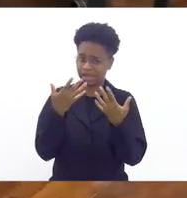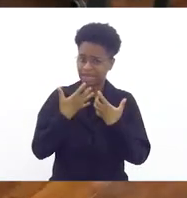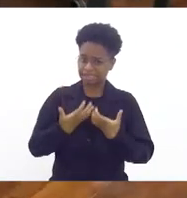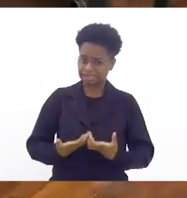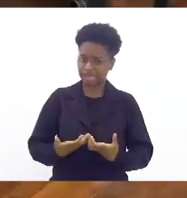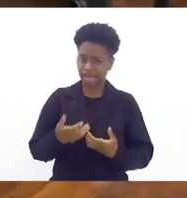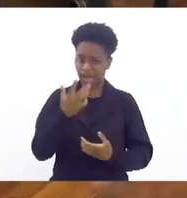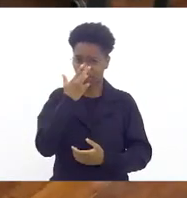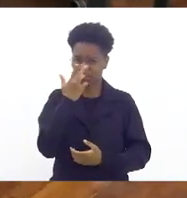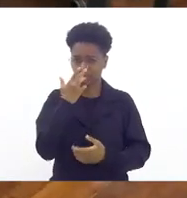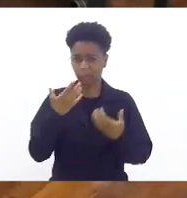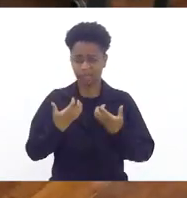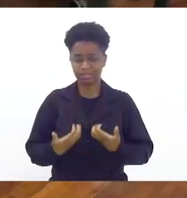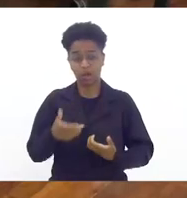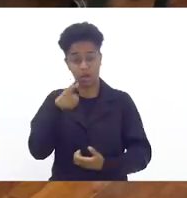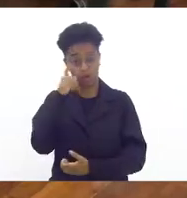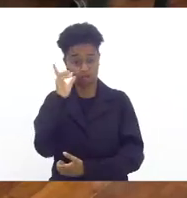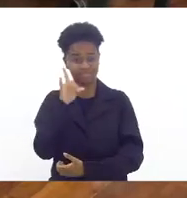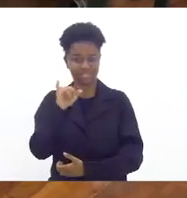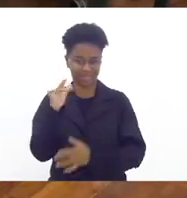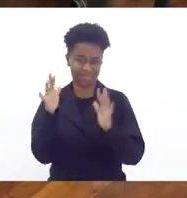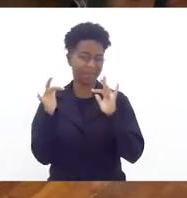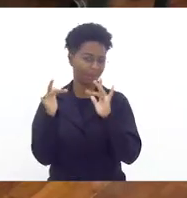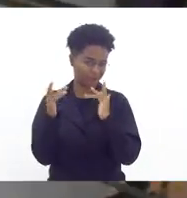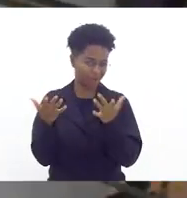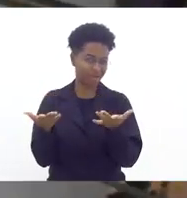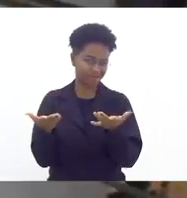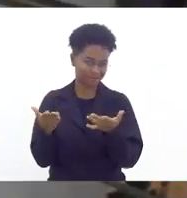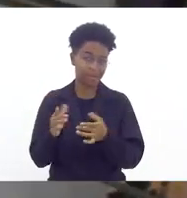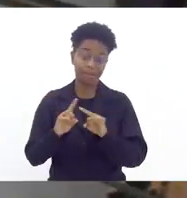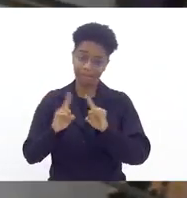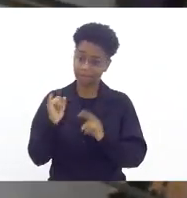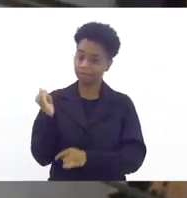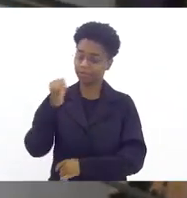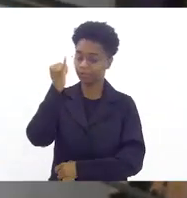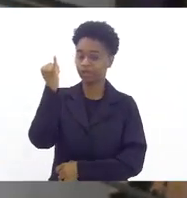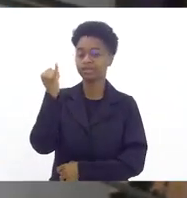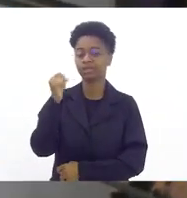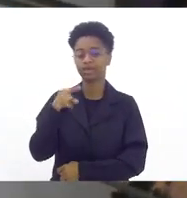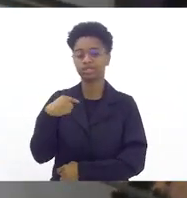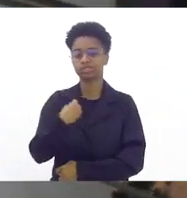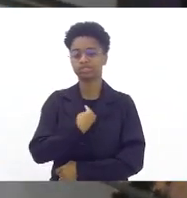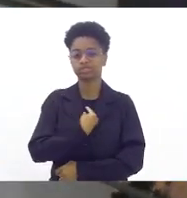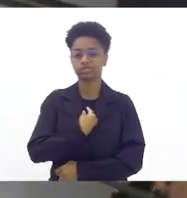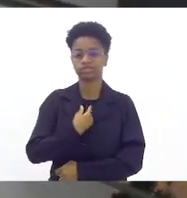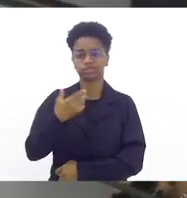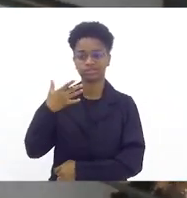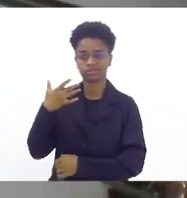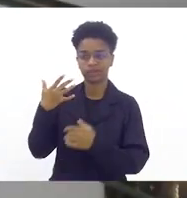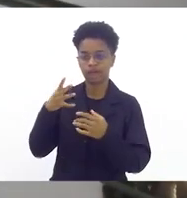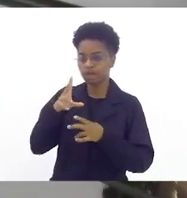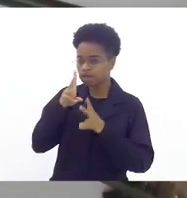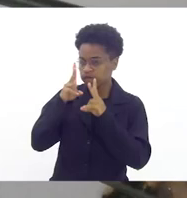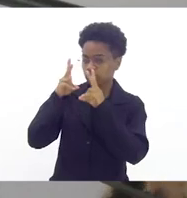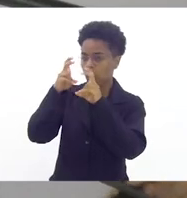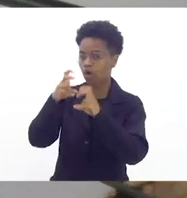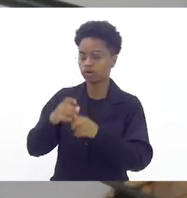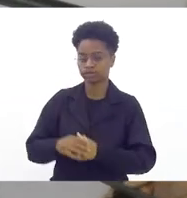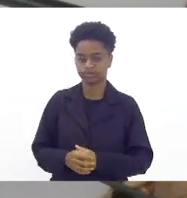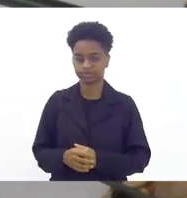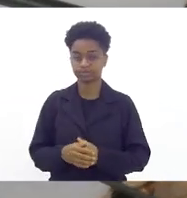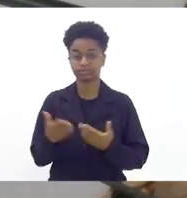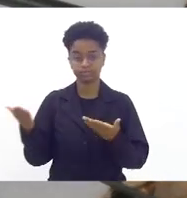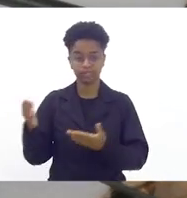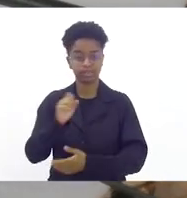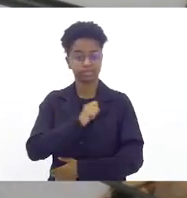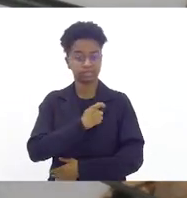cansado. Ontem foi dia dos namorados aí, namoradas, mas é importante a gente botar a nossa força para fora. Está aqui nossa guerreira lá